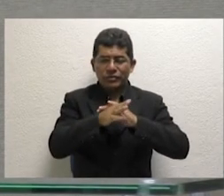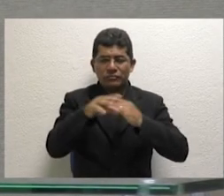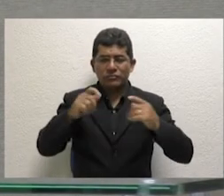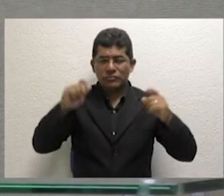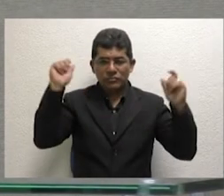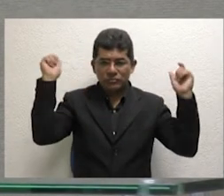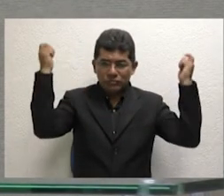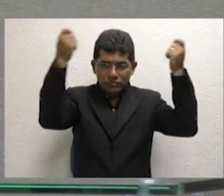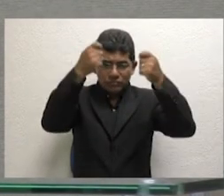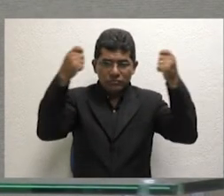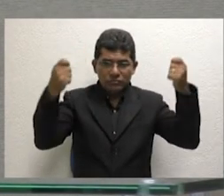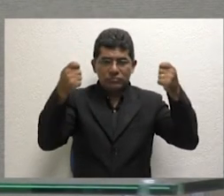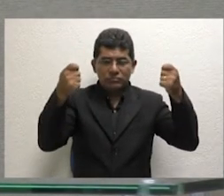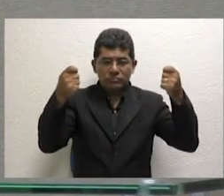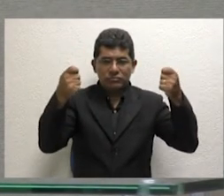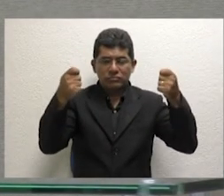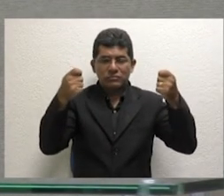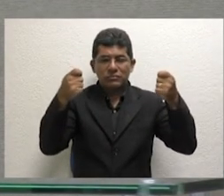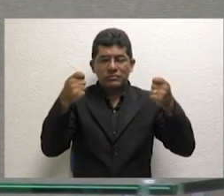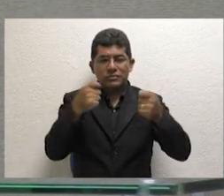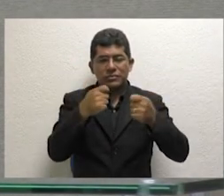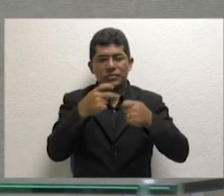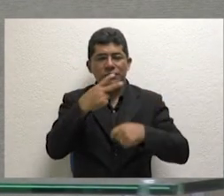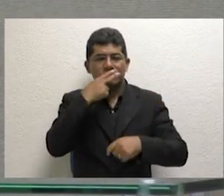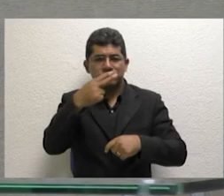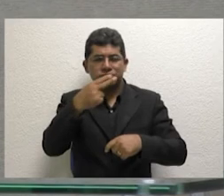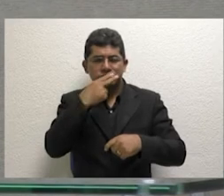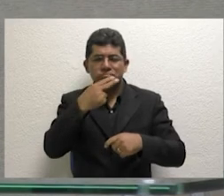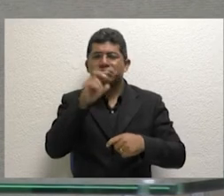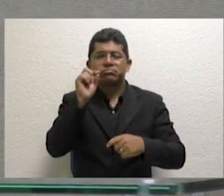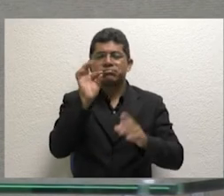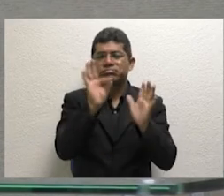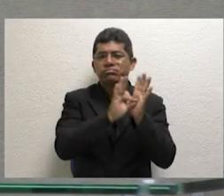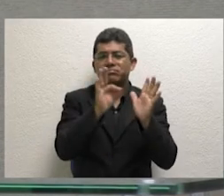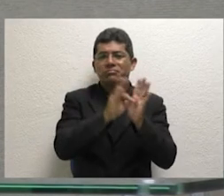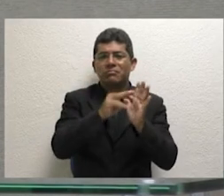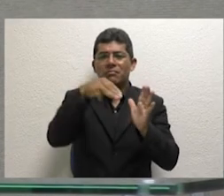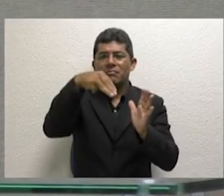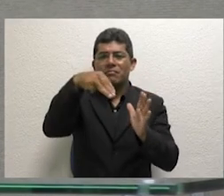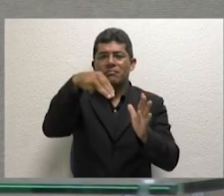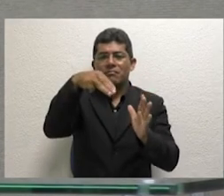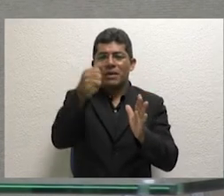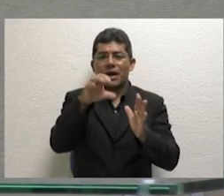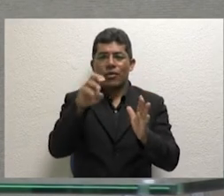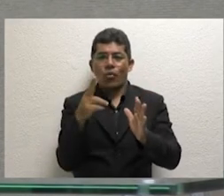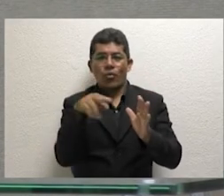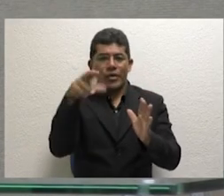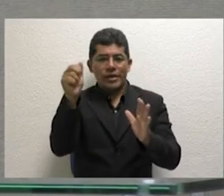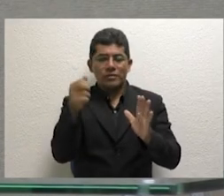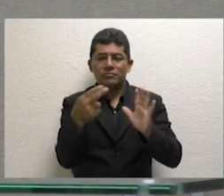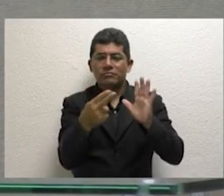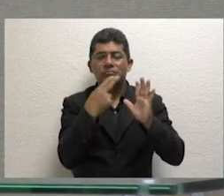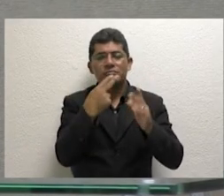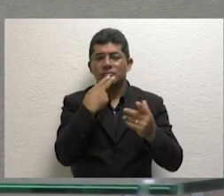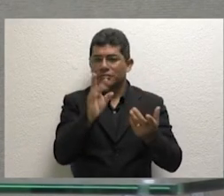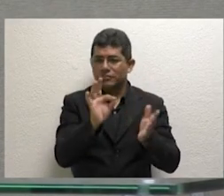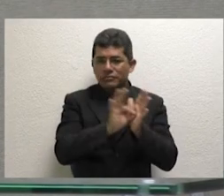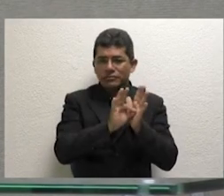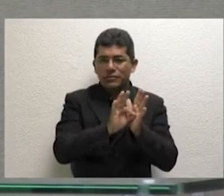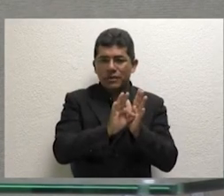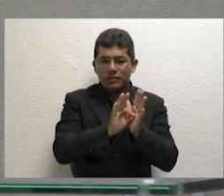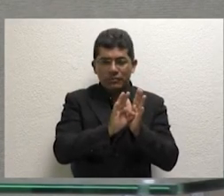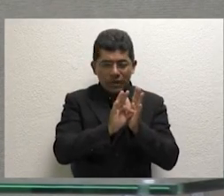com cigarro de maconha na boca para se proteger para se proteger das